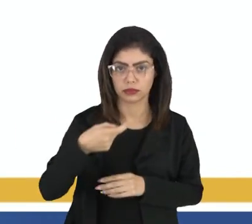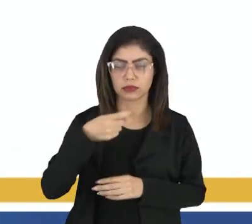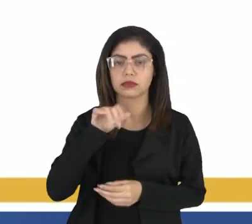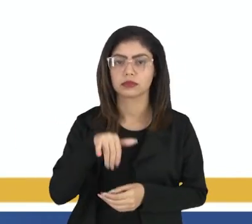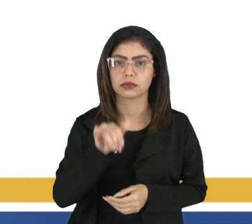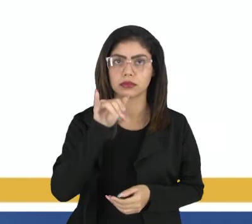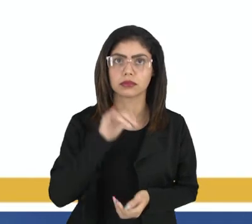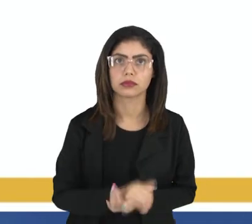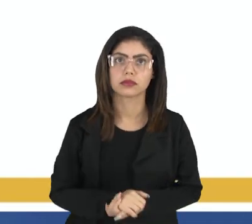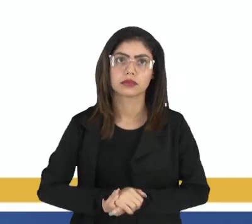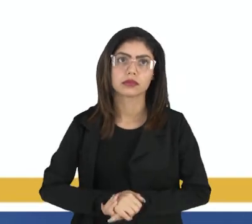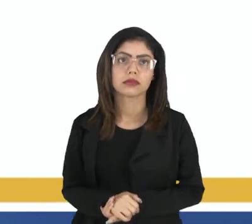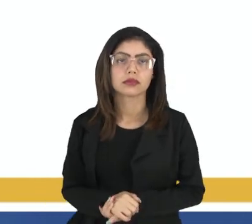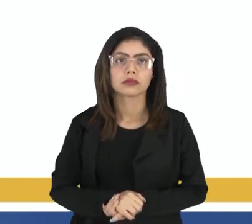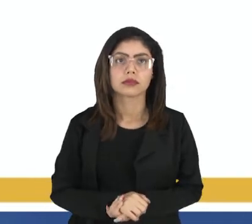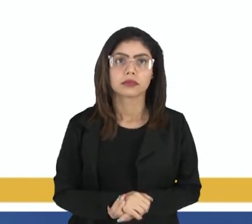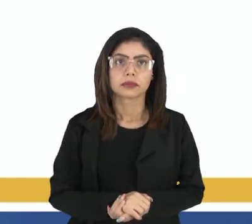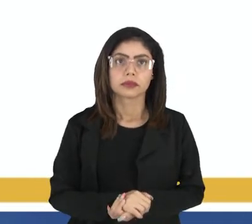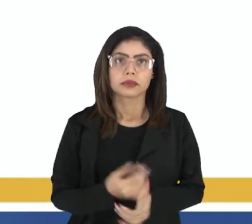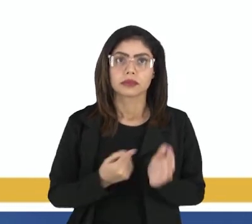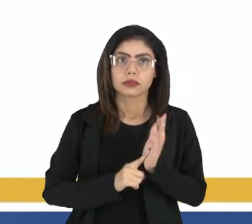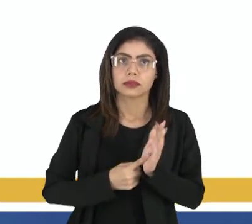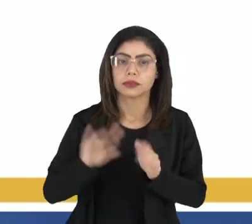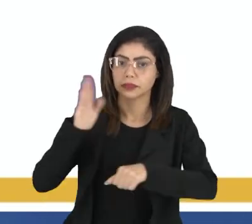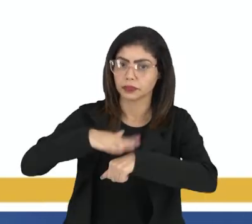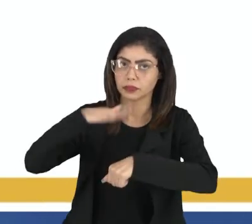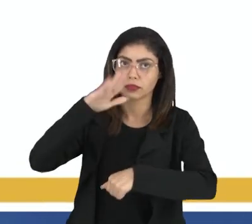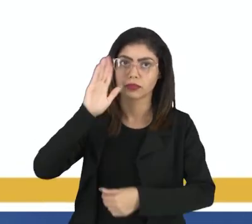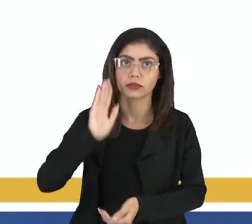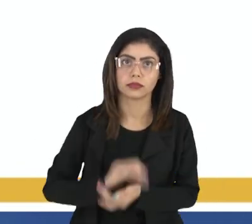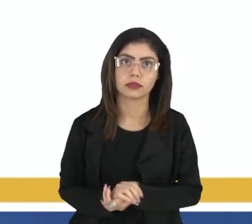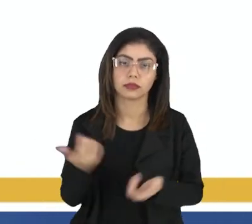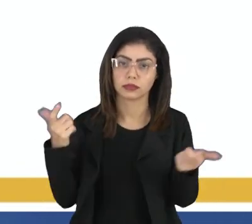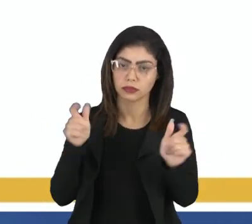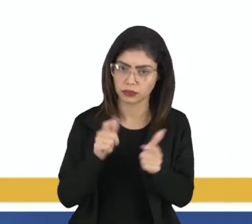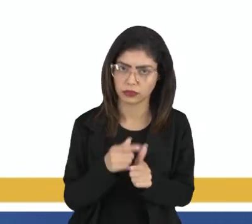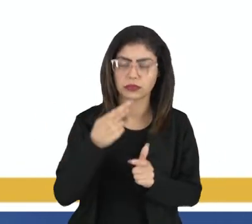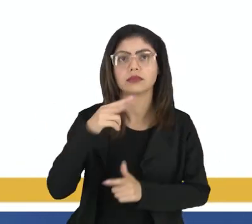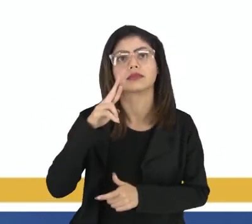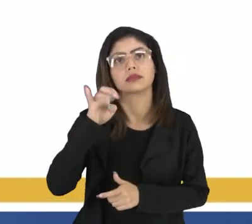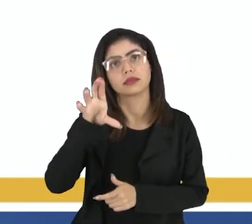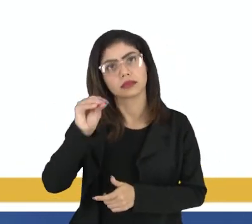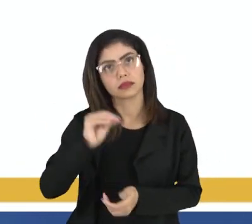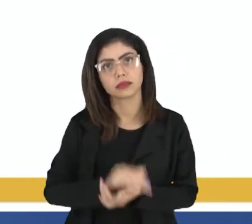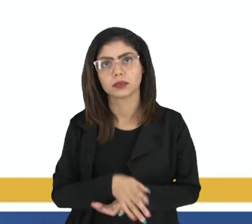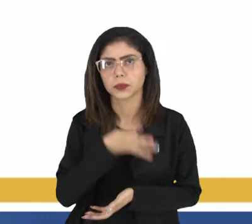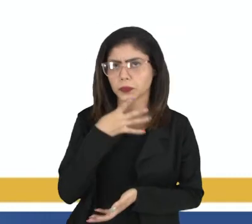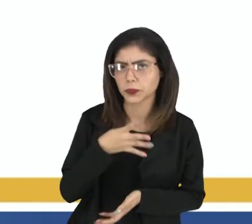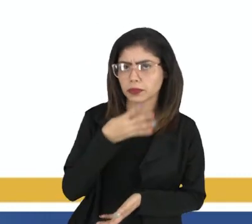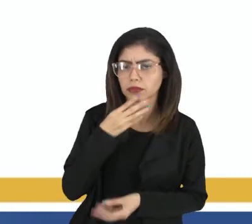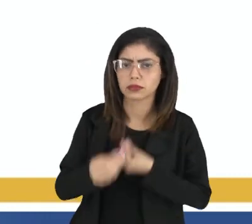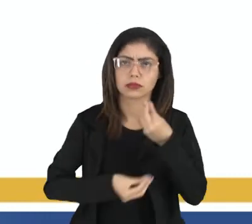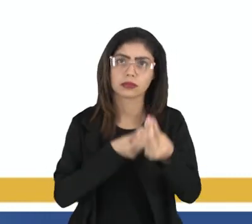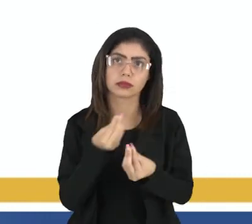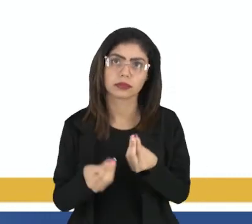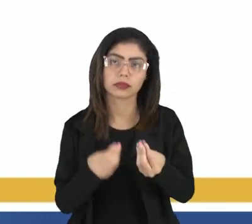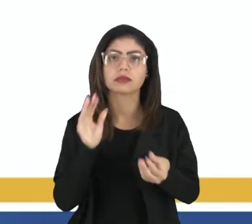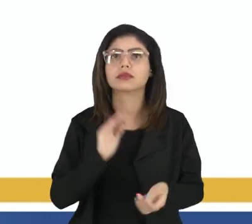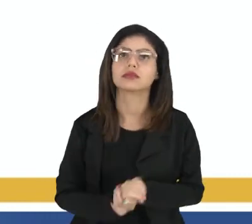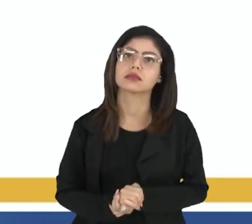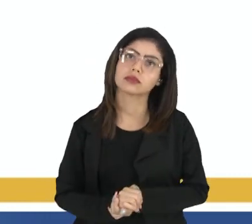intercepta o eixo y e o ponto de máximo ou de mínimo da parábola,